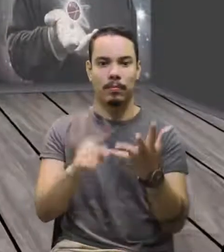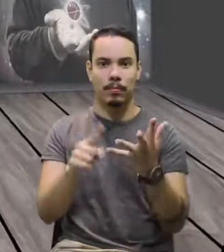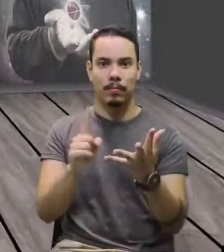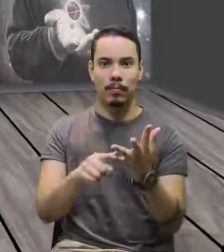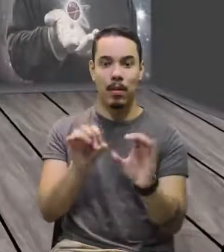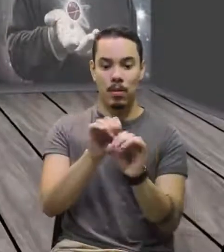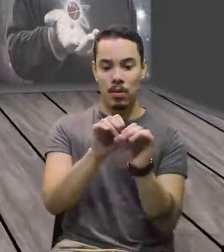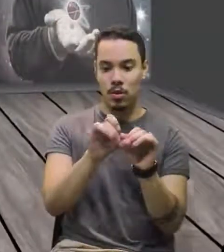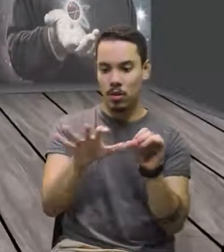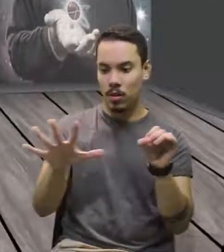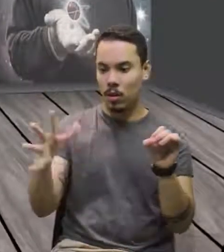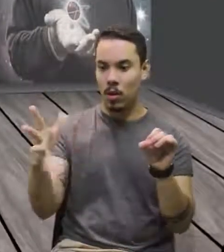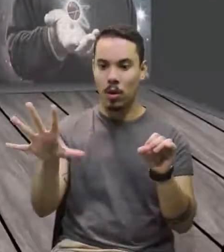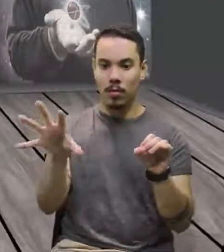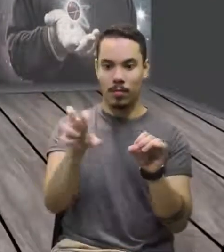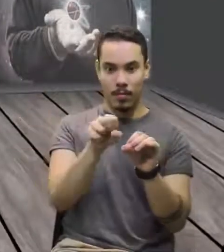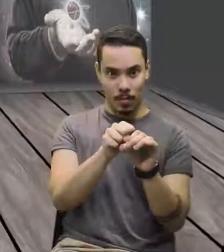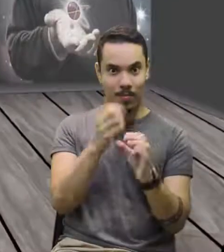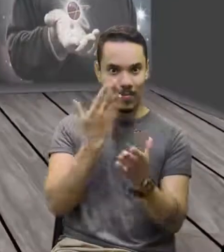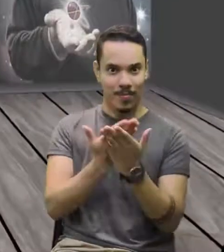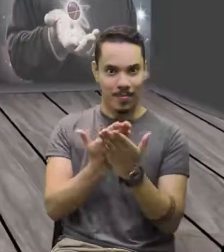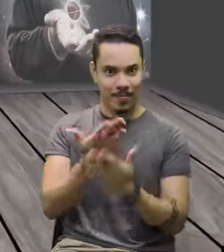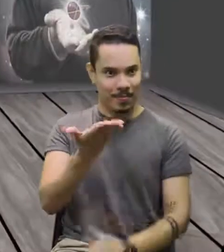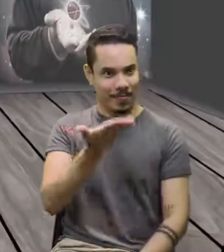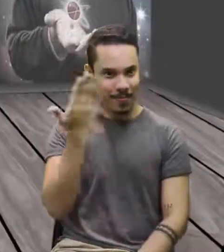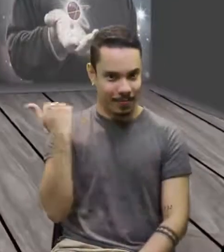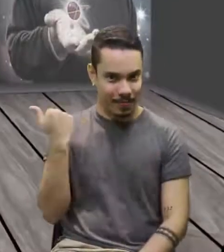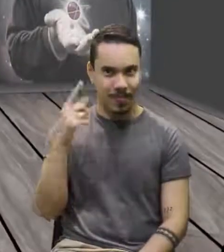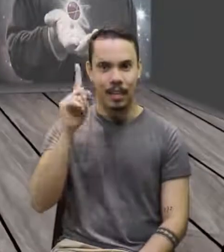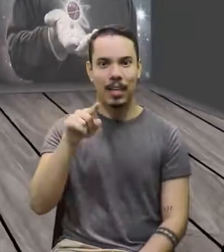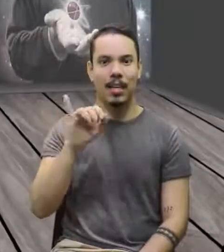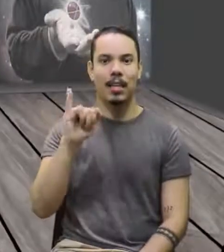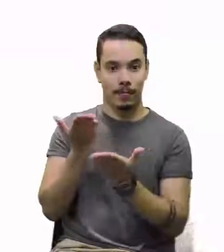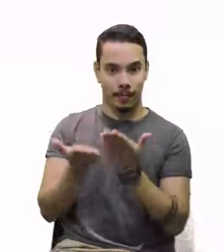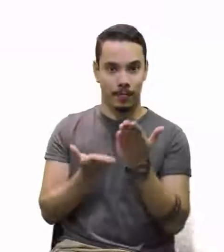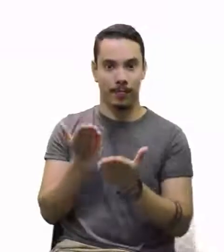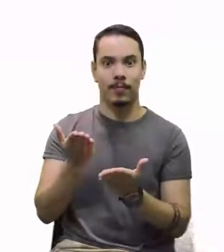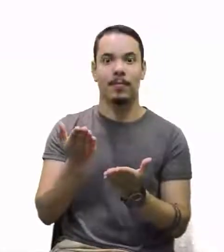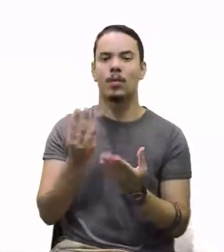receptores. Então, vamos lá para a nossa aula de hoje, então. Indutor.